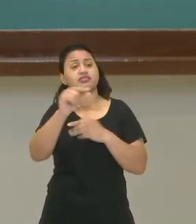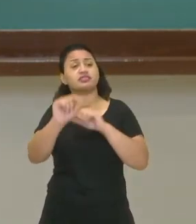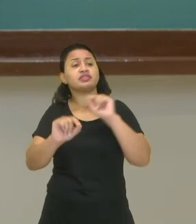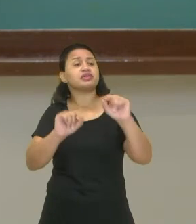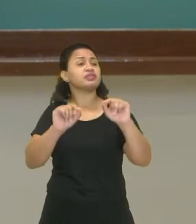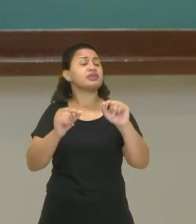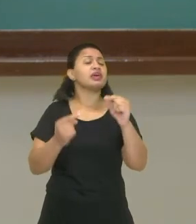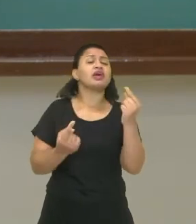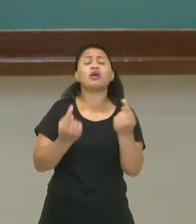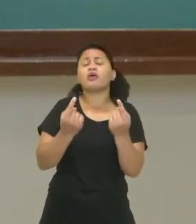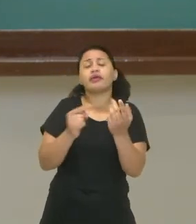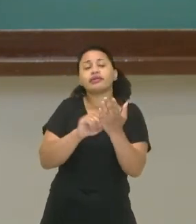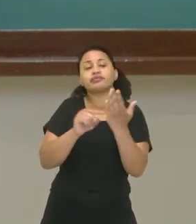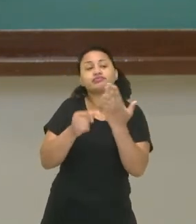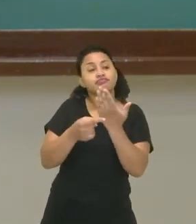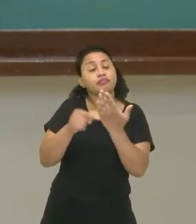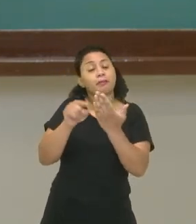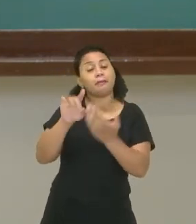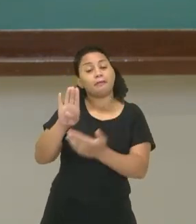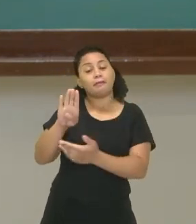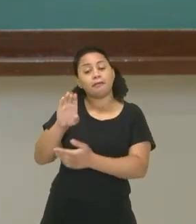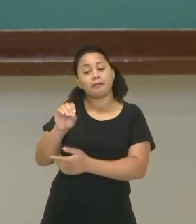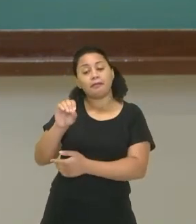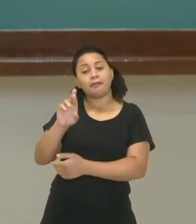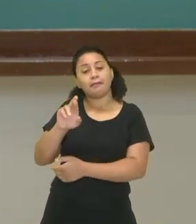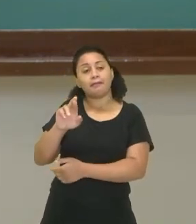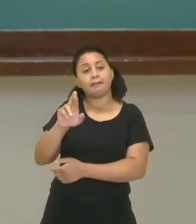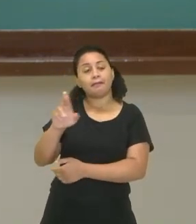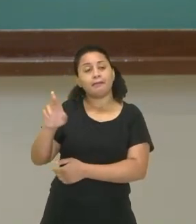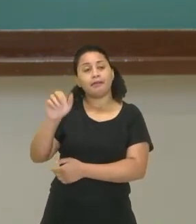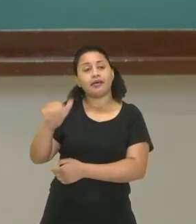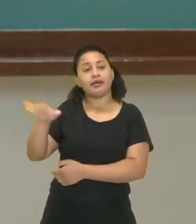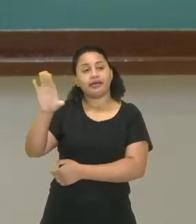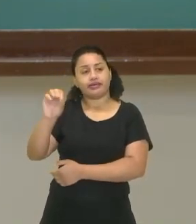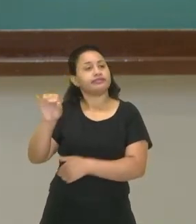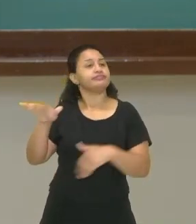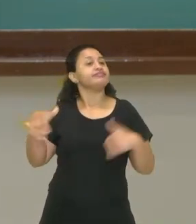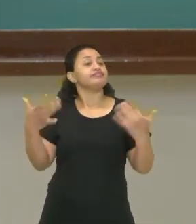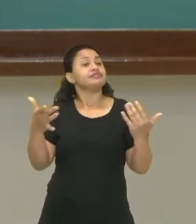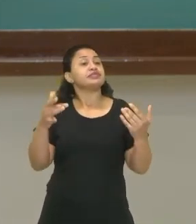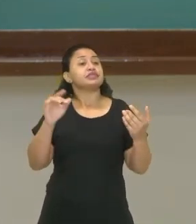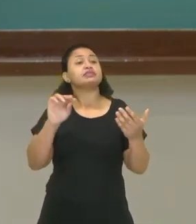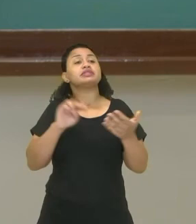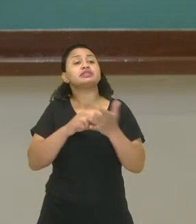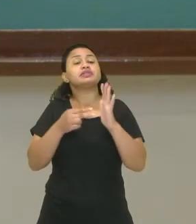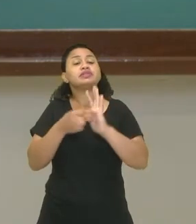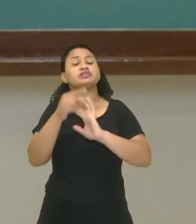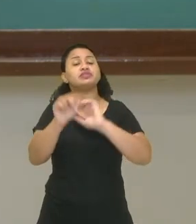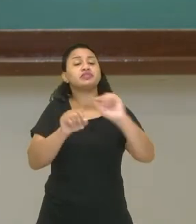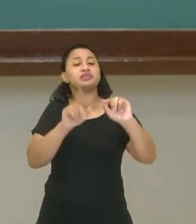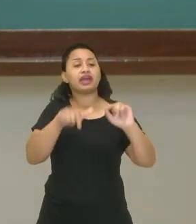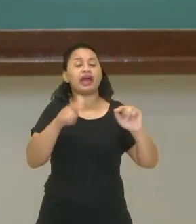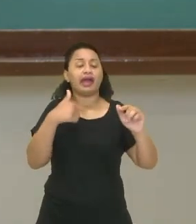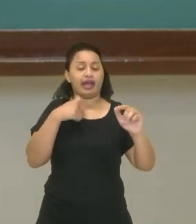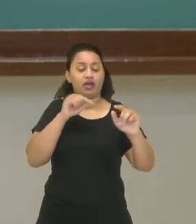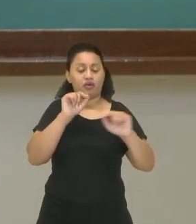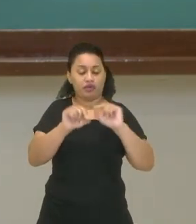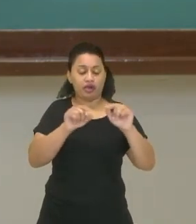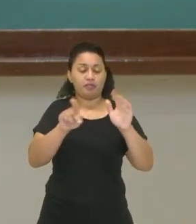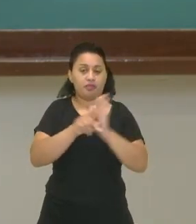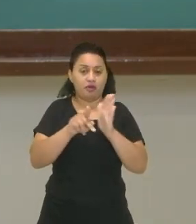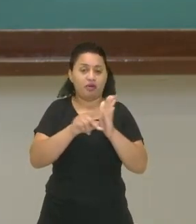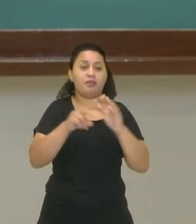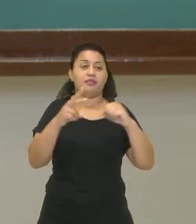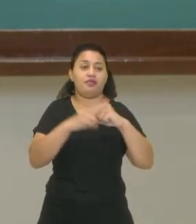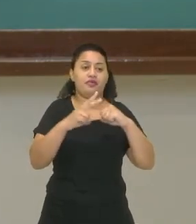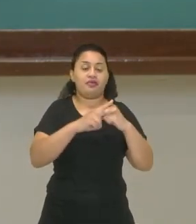Qual metáfora? Este borrão. Então, quando eu digo assim que este borrão é objeto do verbo